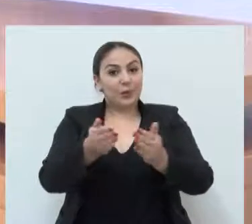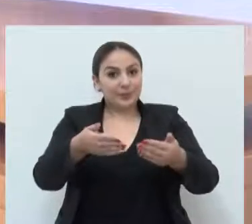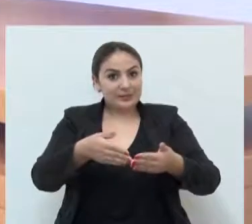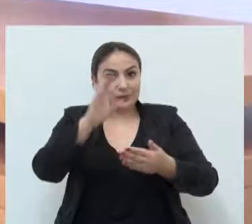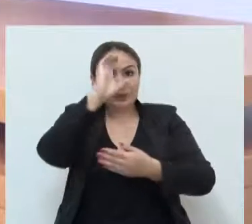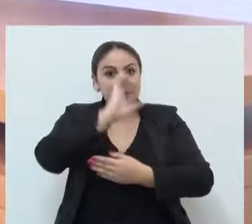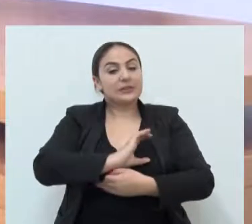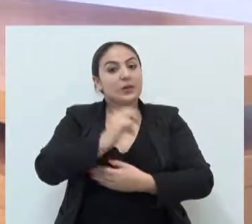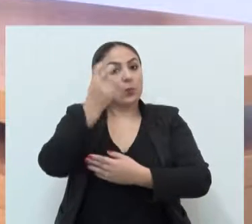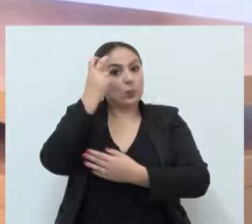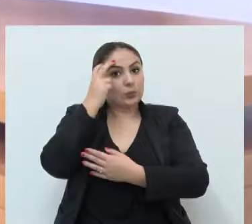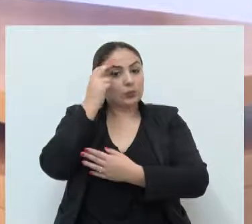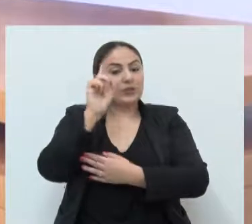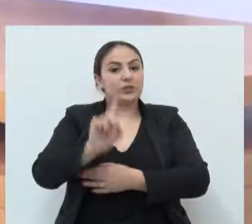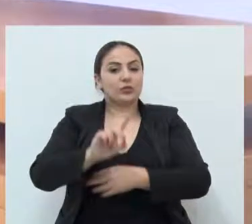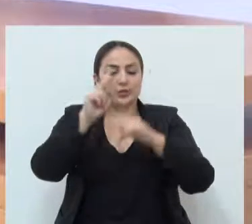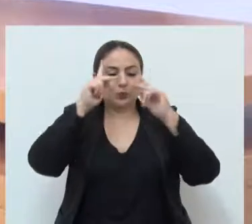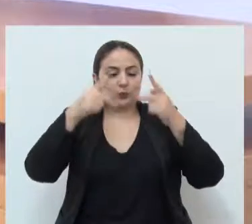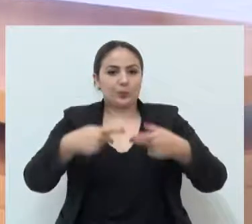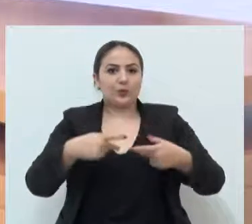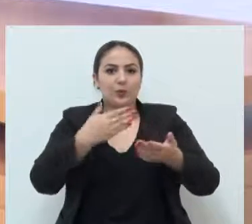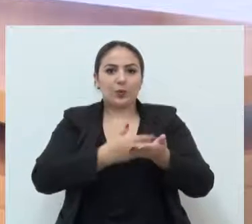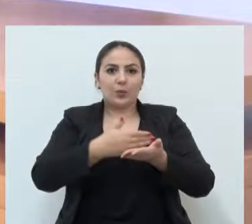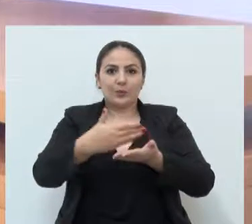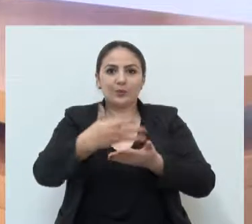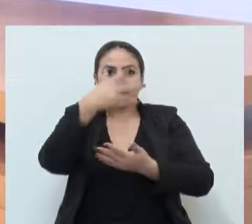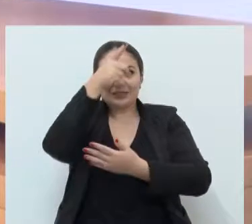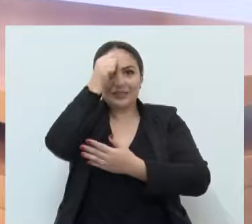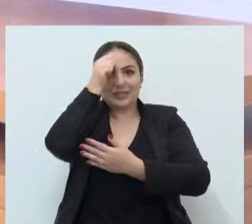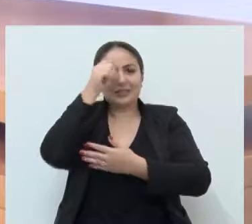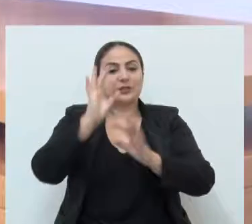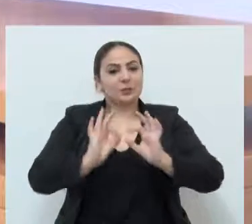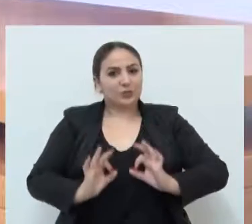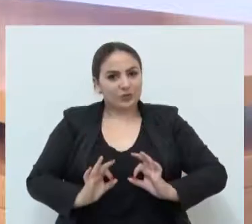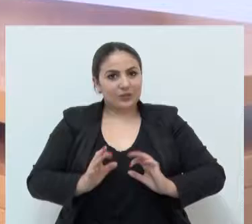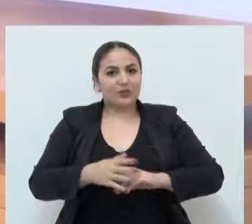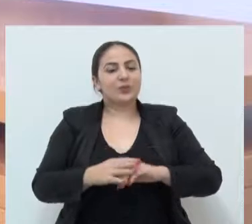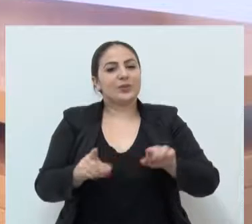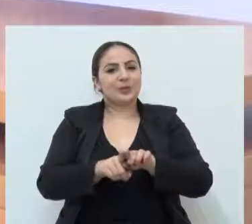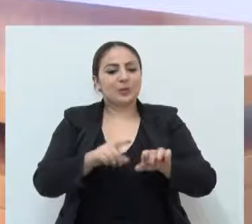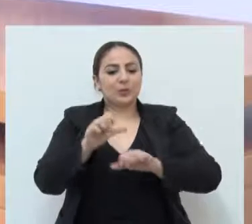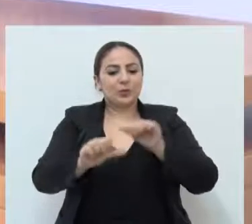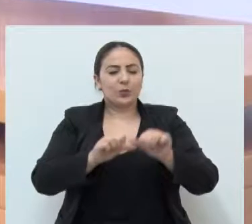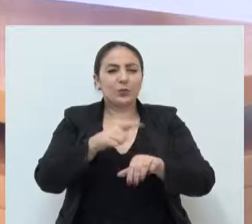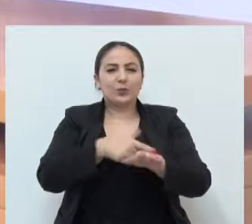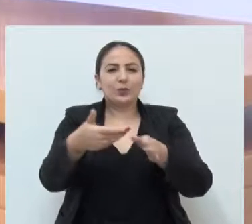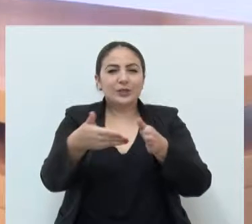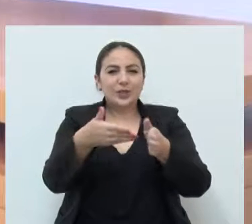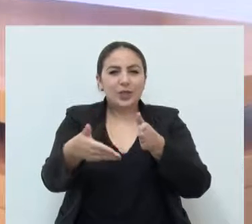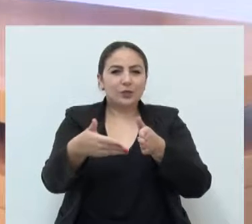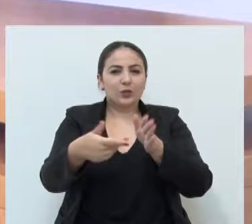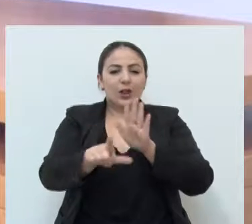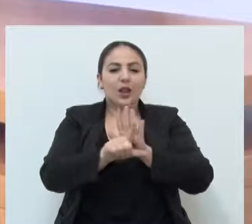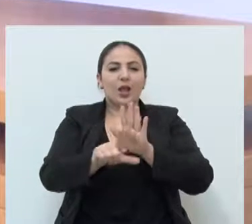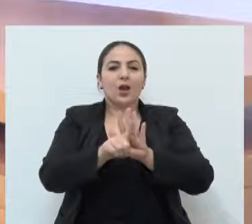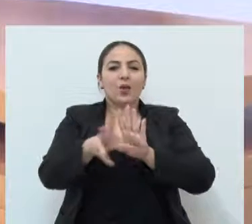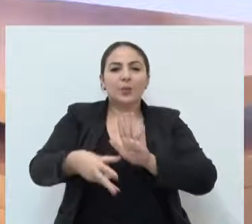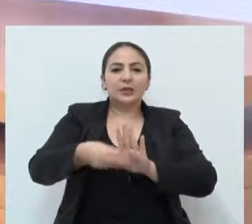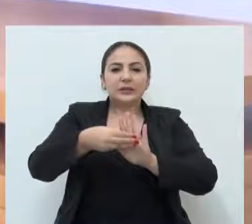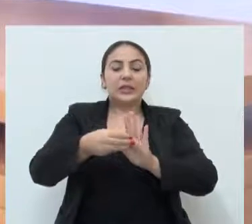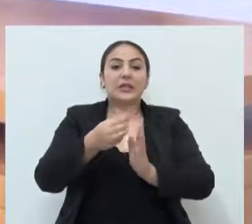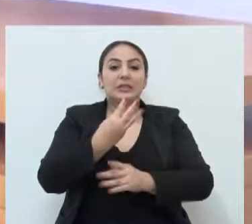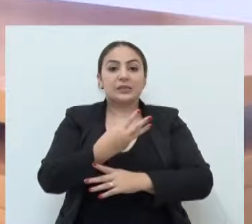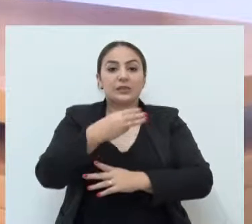A Comissão de Cidadania, Cultura e Direitos Humanos iniciou a análise do projeto que altera um trecho da Lei